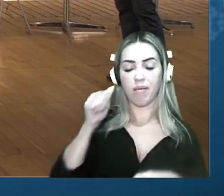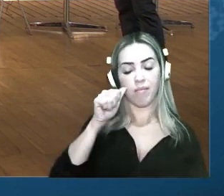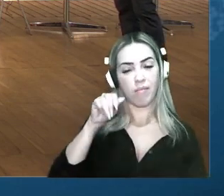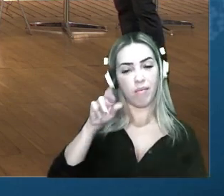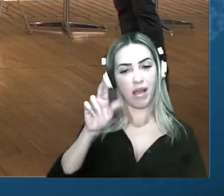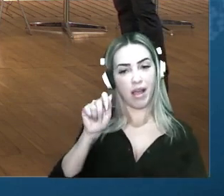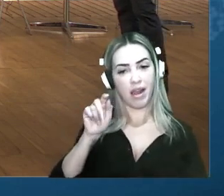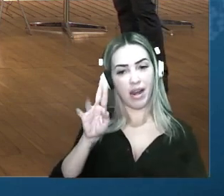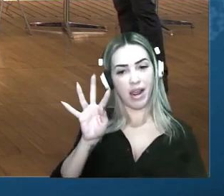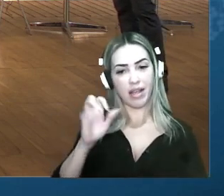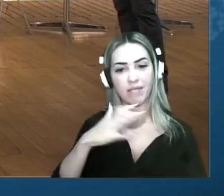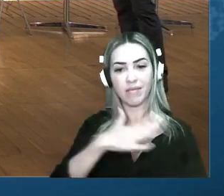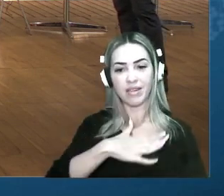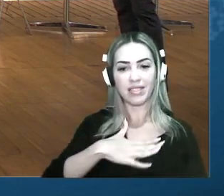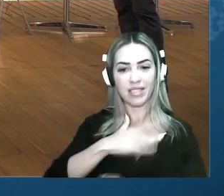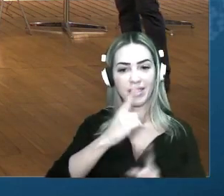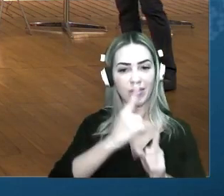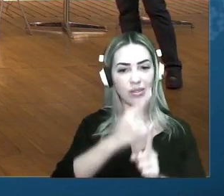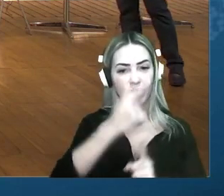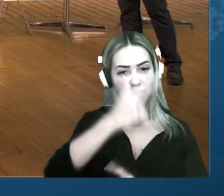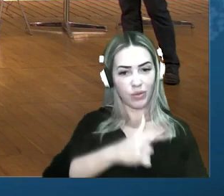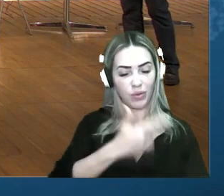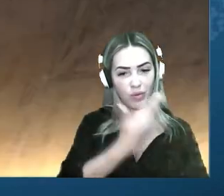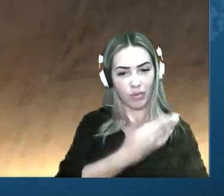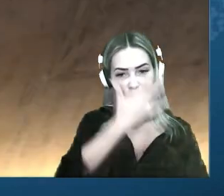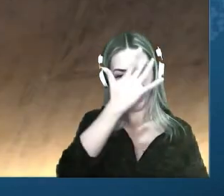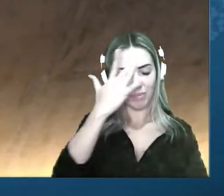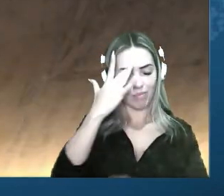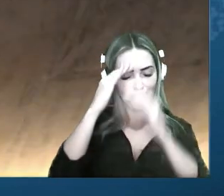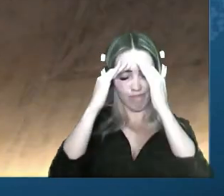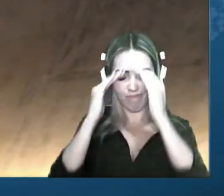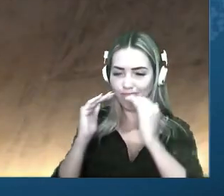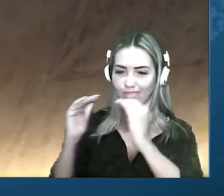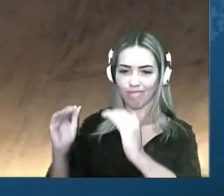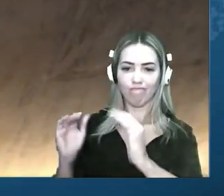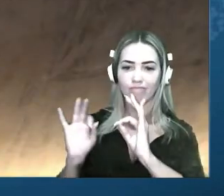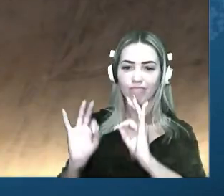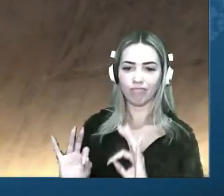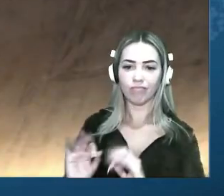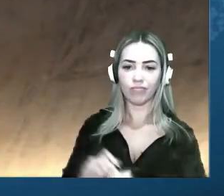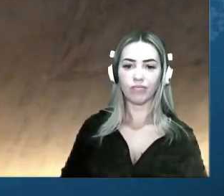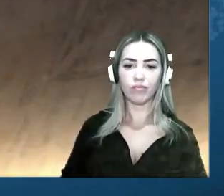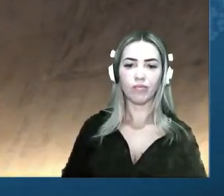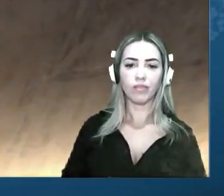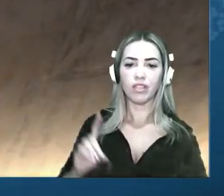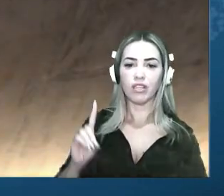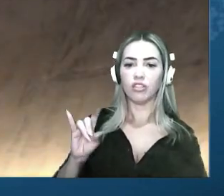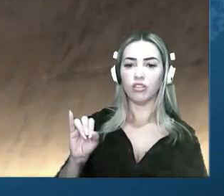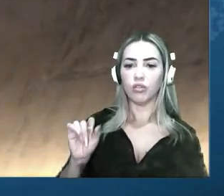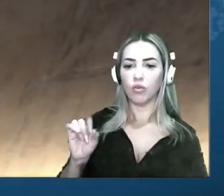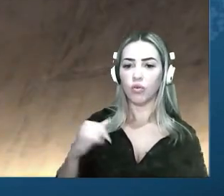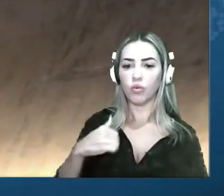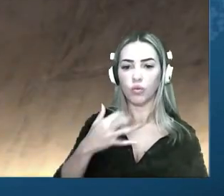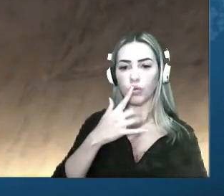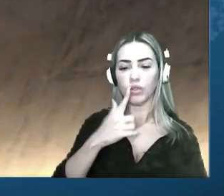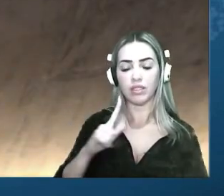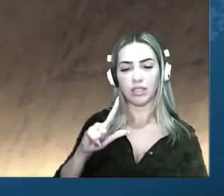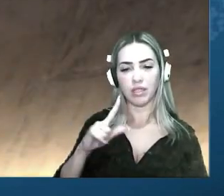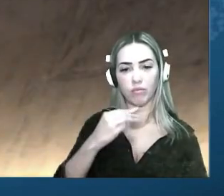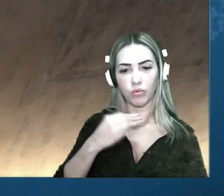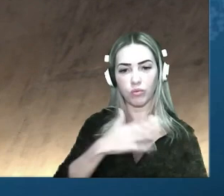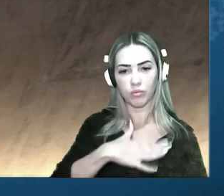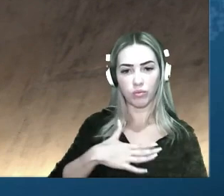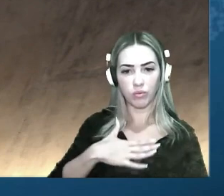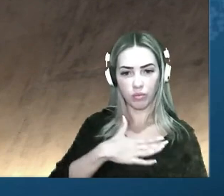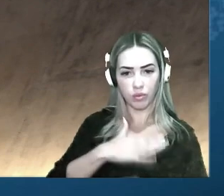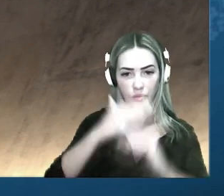em reencontrá-la, tá? Uma pessoa que eu respeito muito. Diogo, eu não o conhecia, muito prazer, tá? Mas é uma honra, acho que você vai